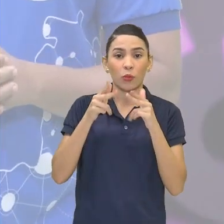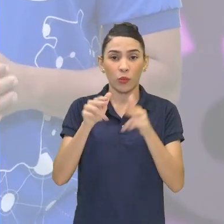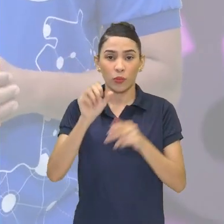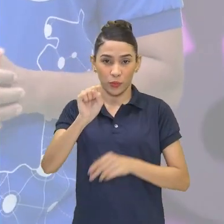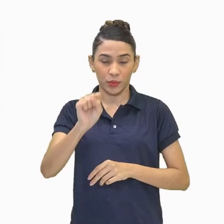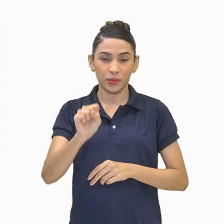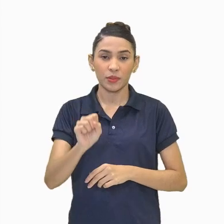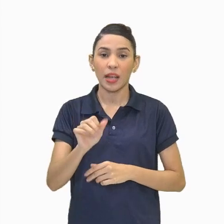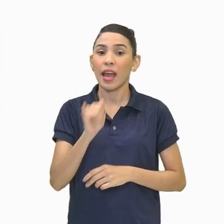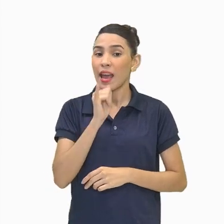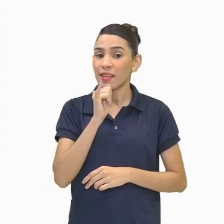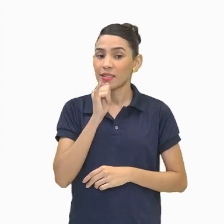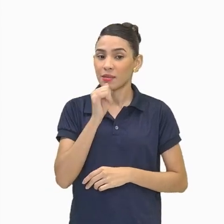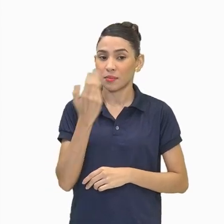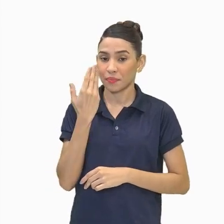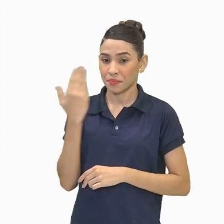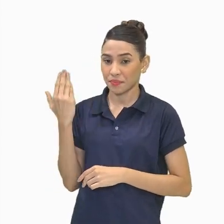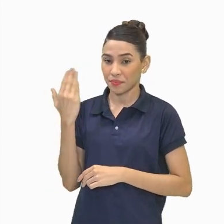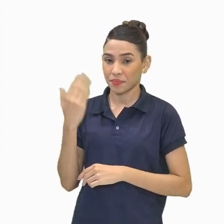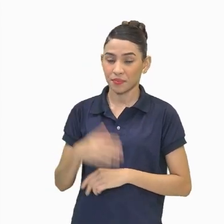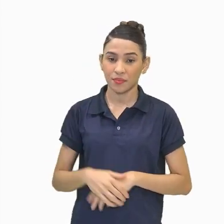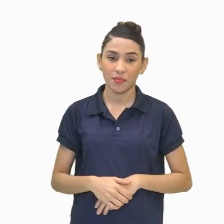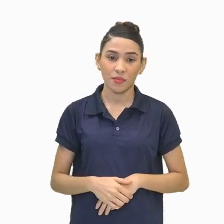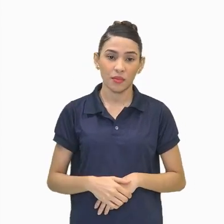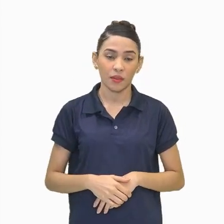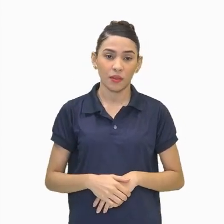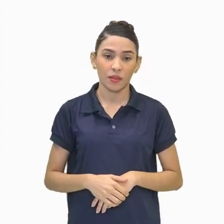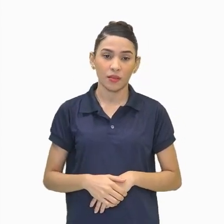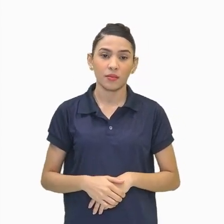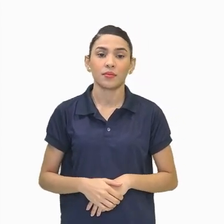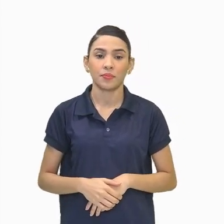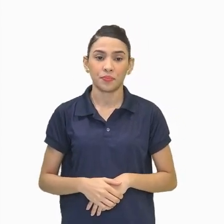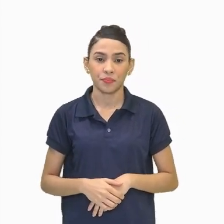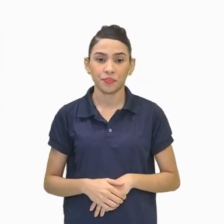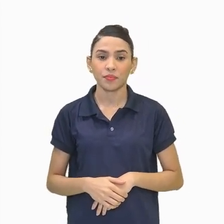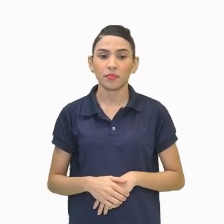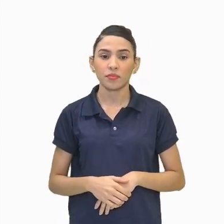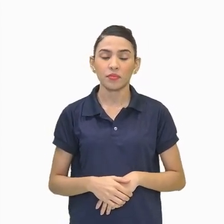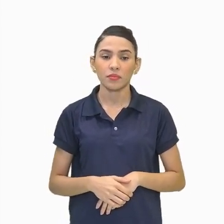comigo nos exemplos. Então, aqui ó, nós temos